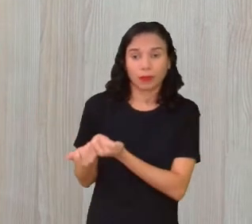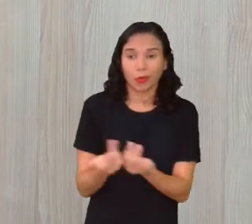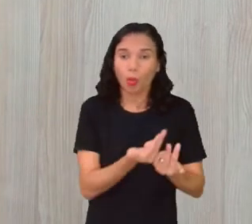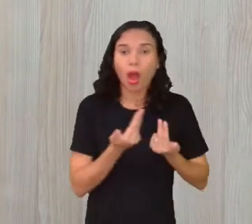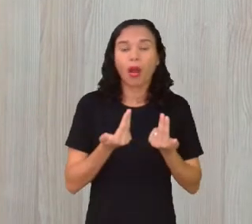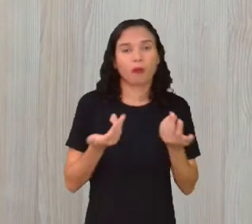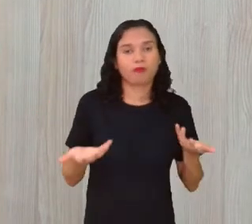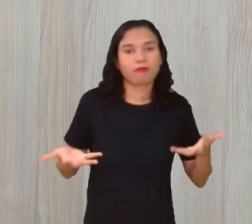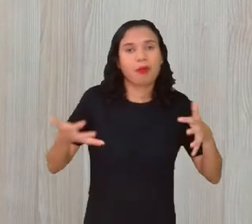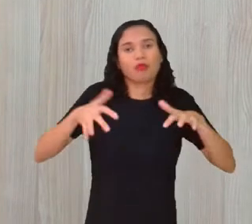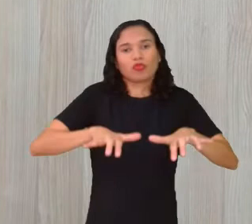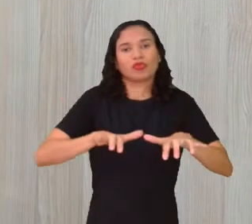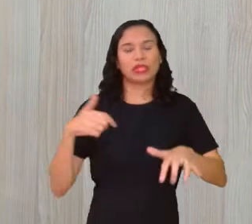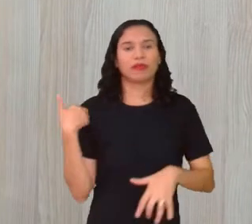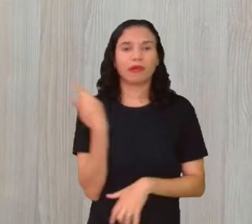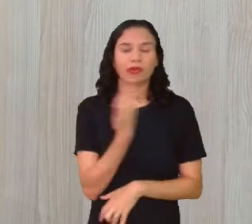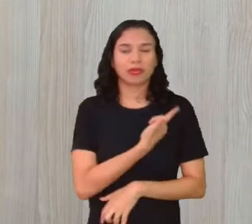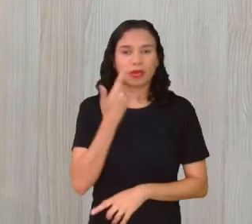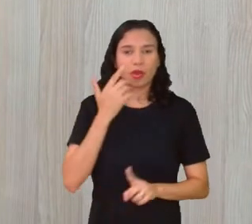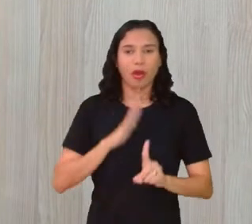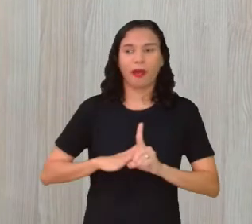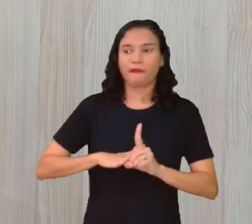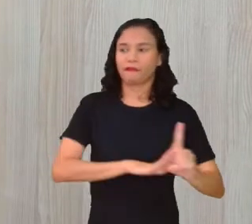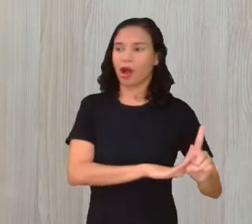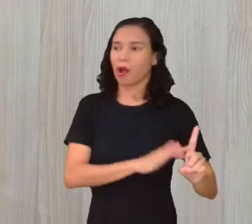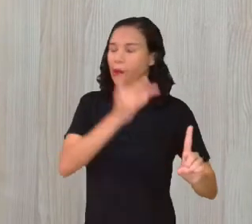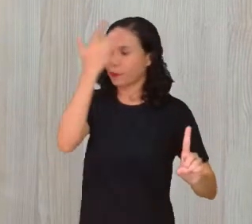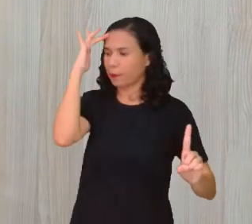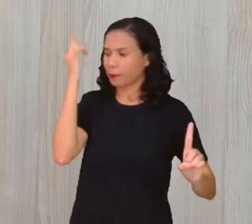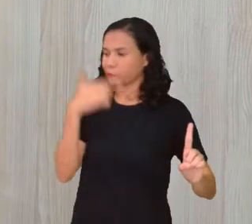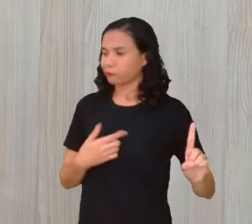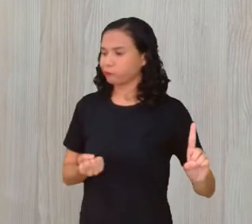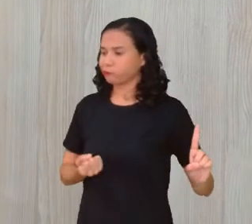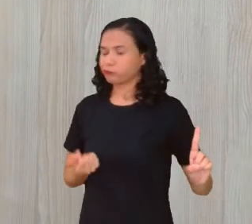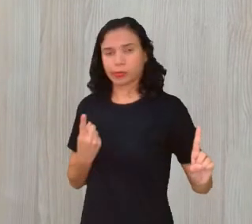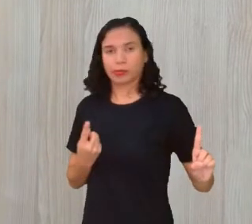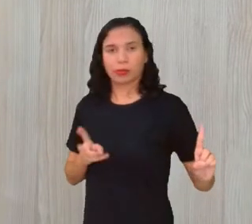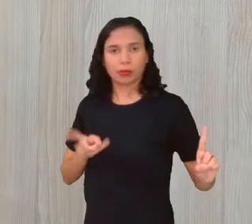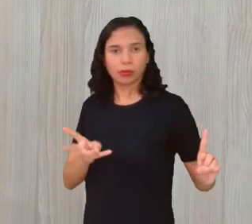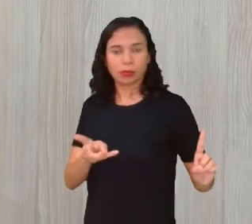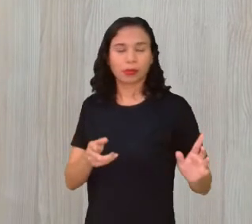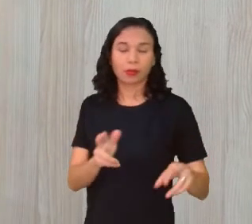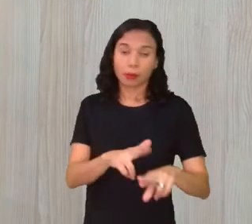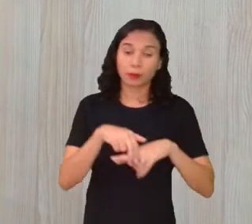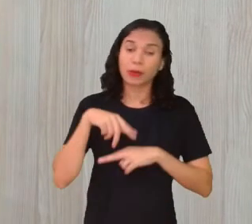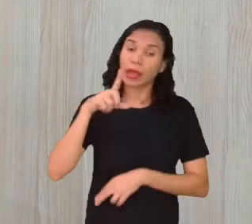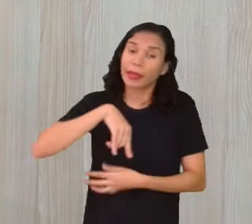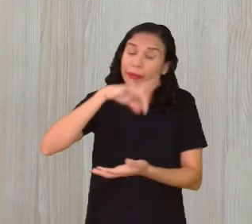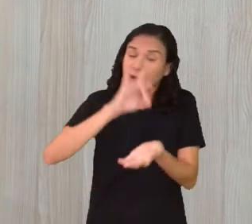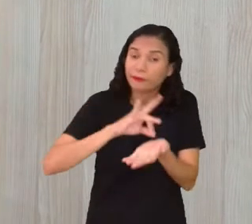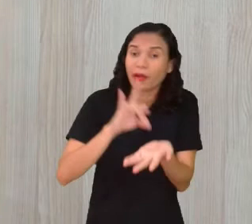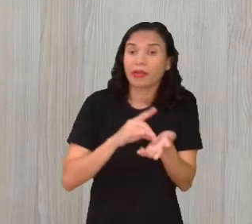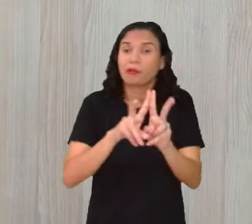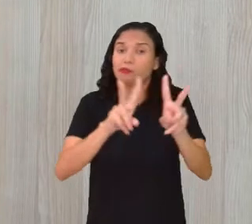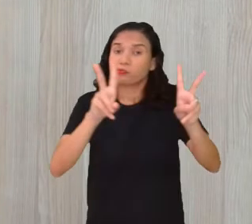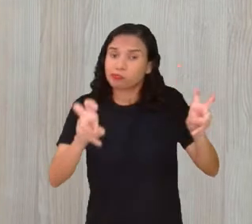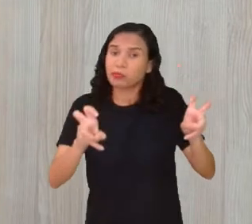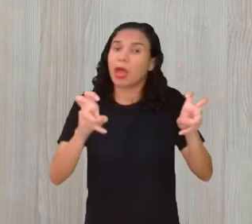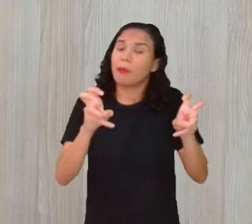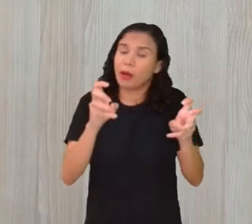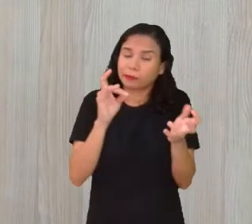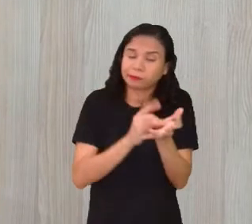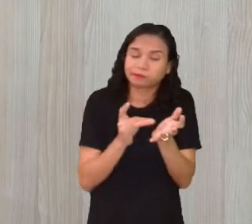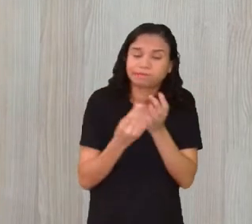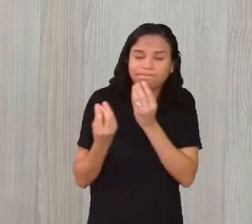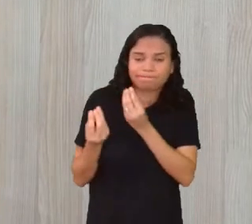mais inclusiva, se a gente mantém, né, preconceitos. Exatamente. Então, realmente é uma coisa, um tema bem sensível, né,